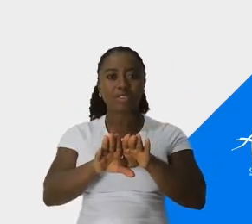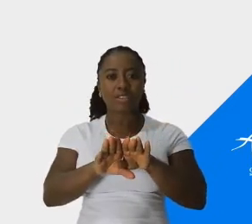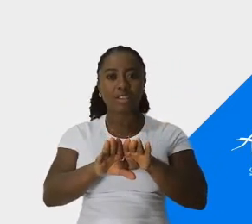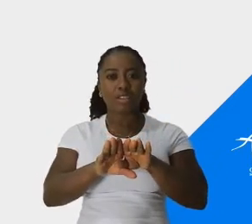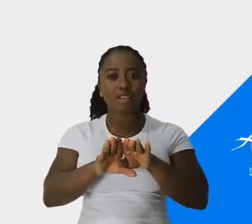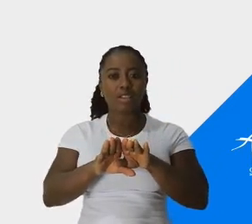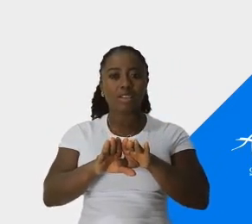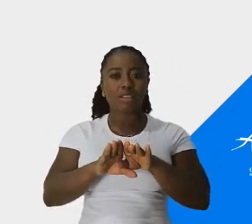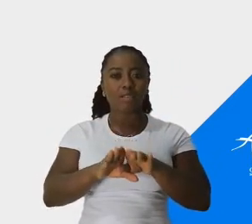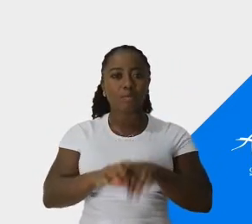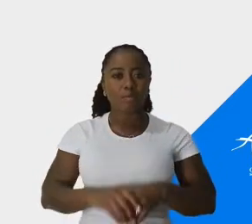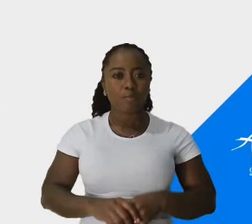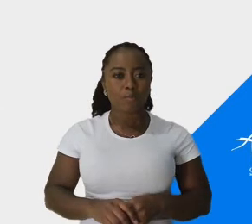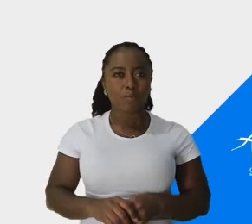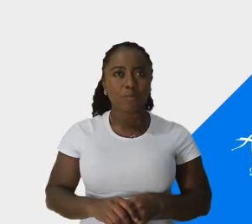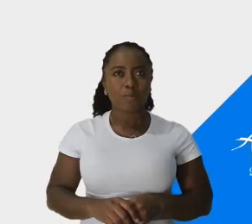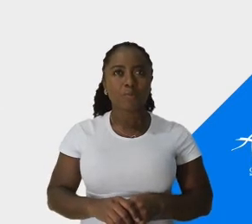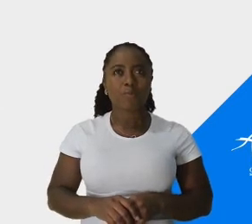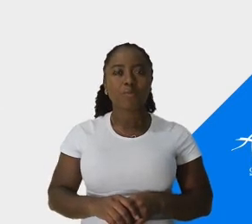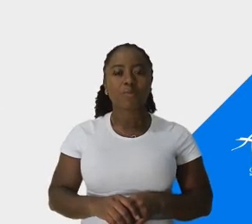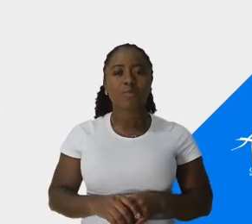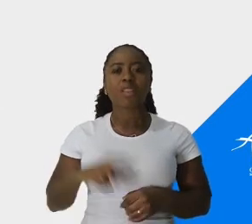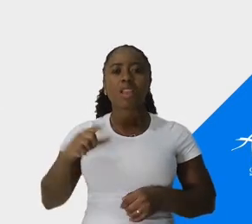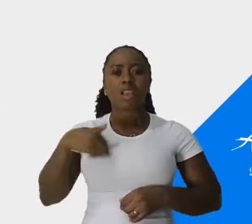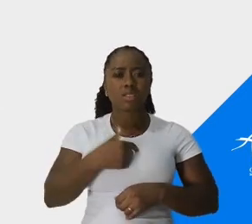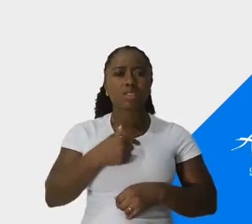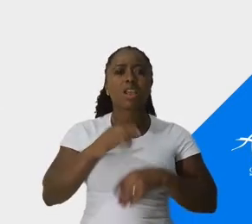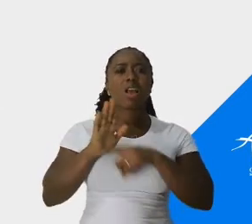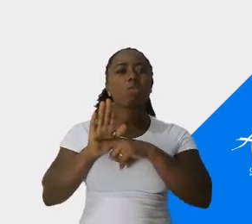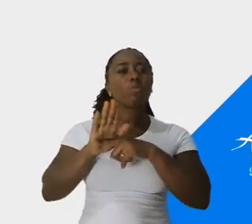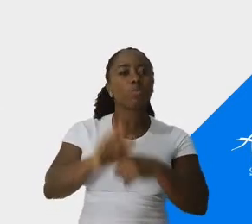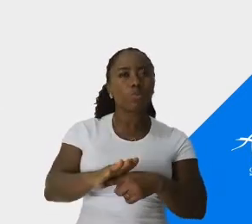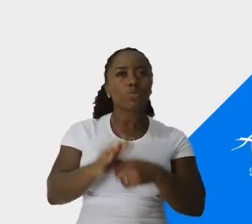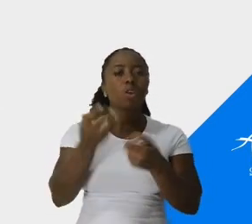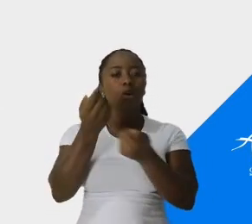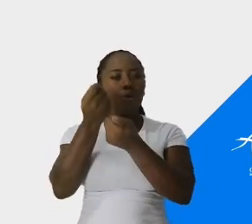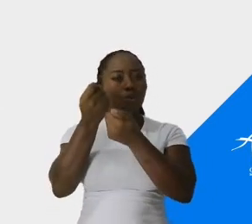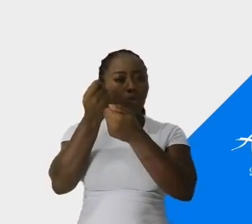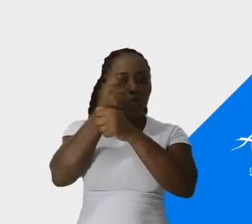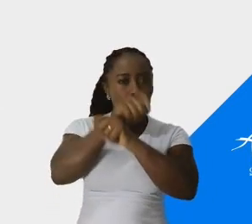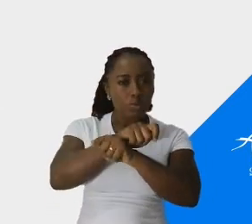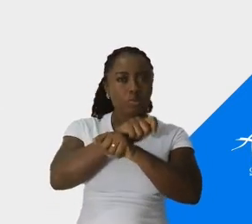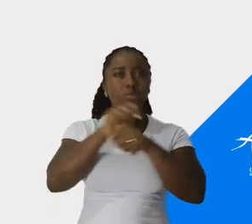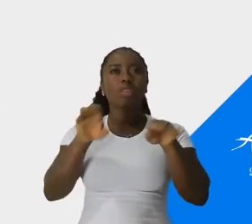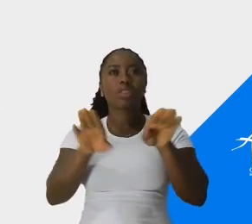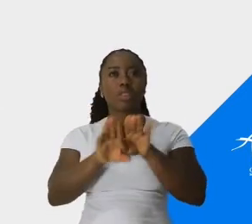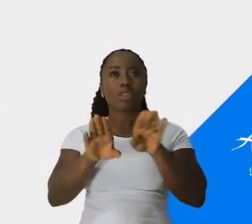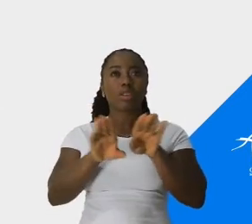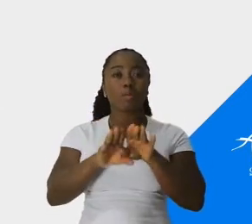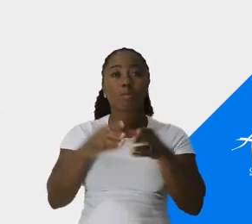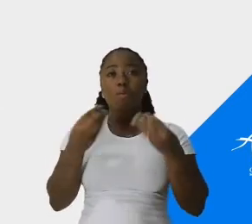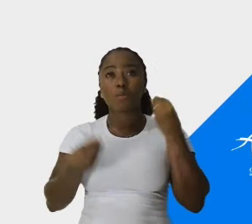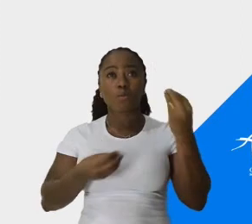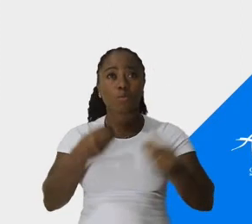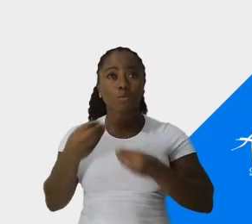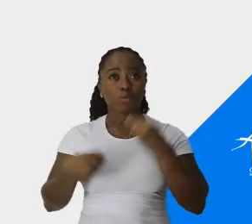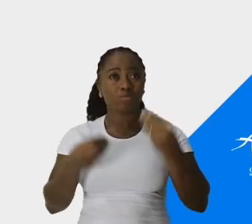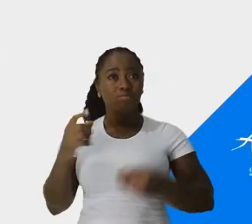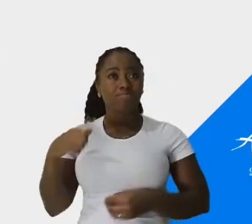do tratamento e também na indicação de reabilitação cognitiva. E claro que isso vai